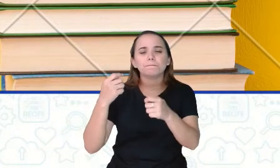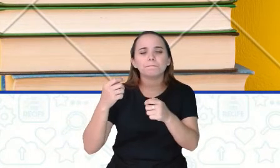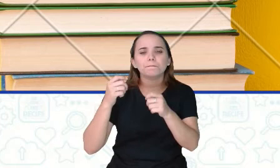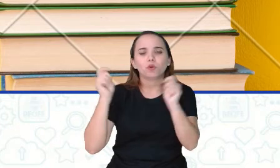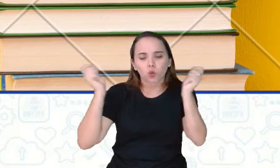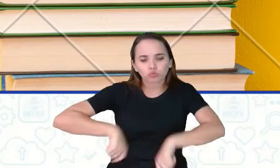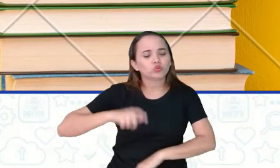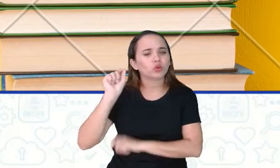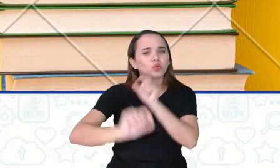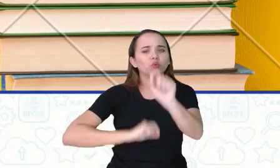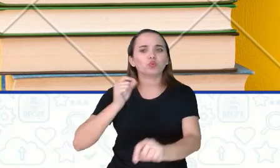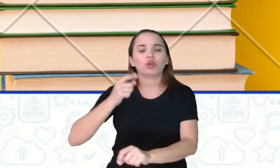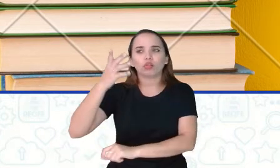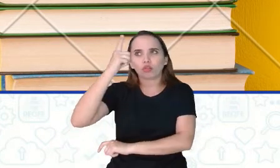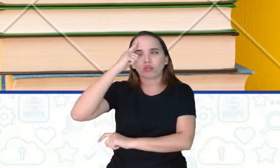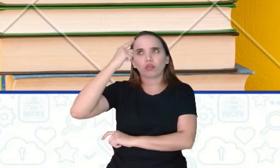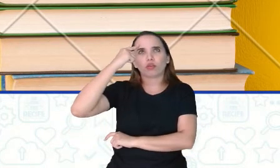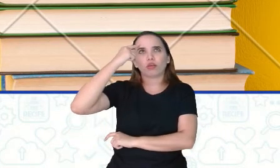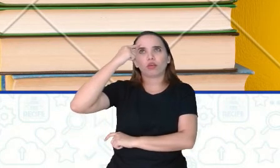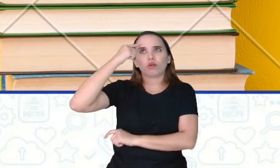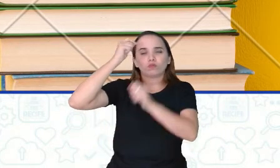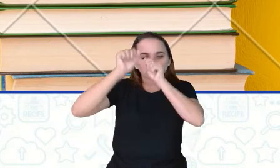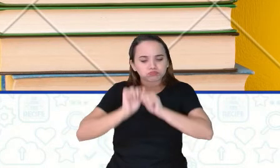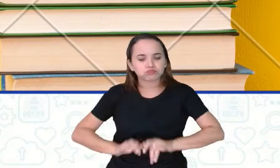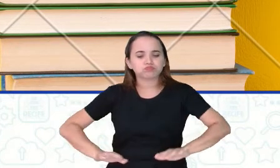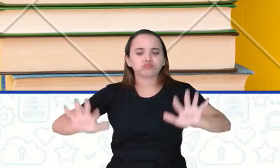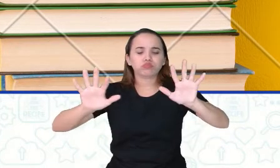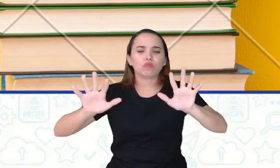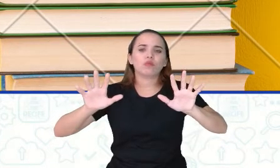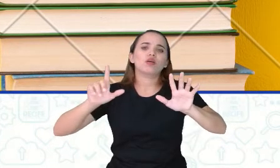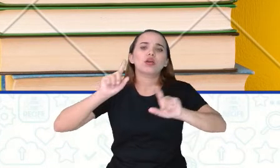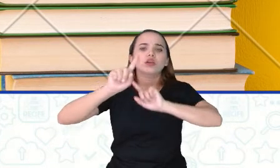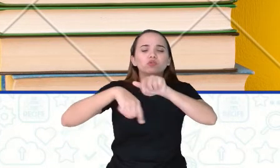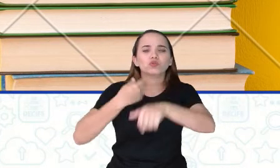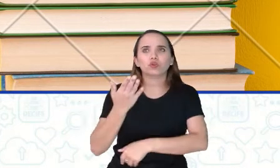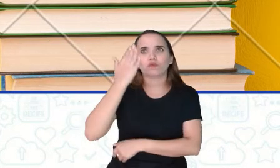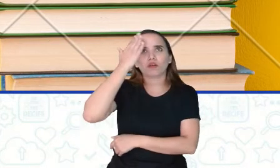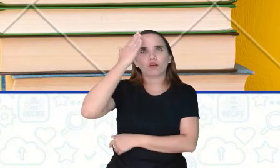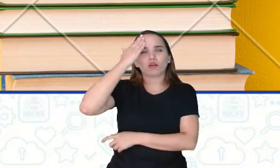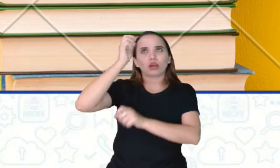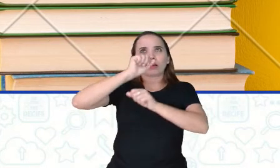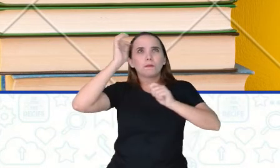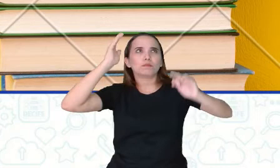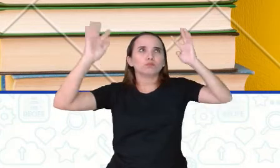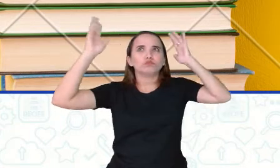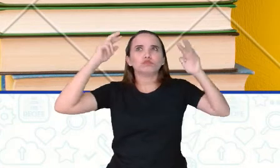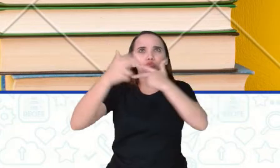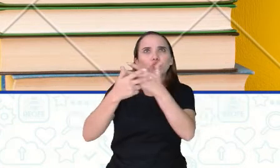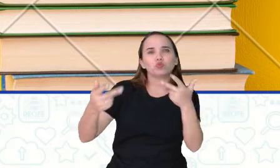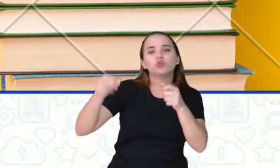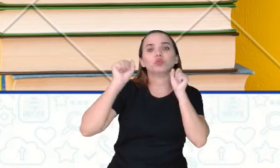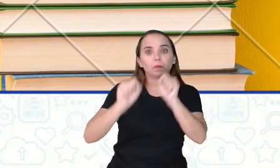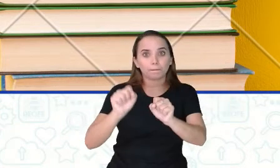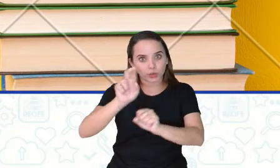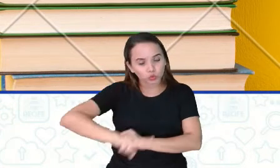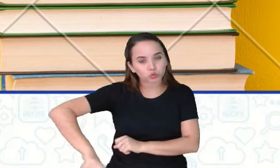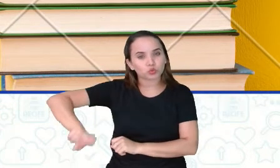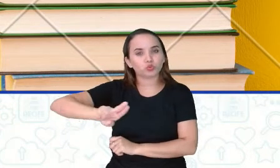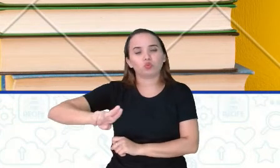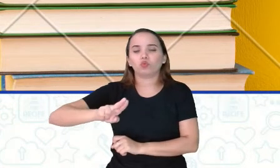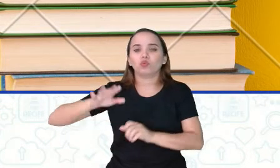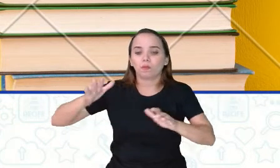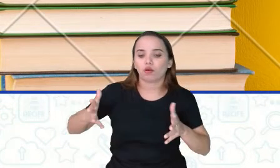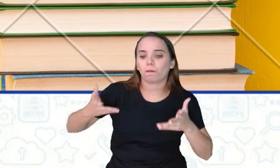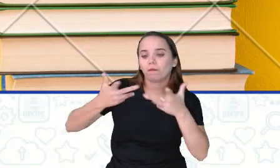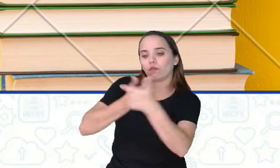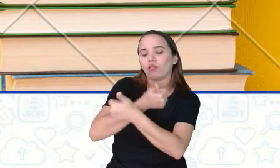novas possibilidades e desloca sentidos. Desse modo, ela pode ser utilizada para melhorar